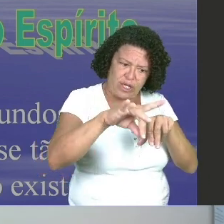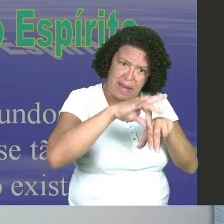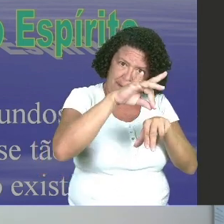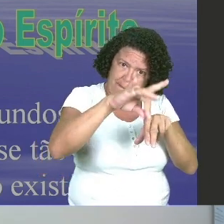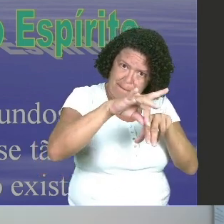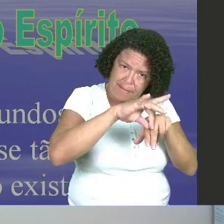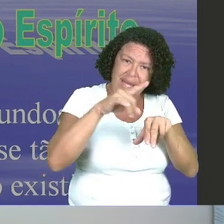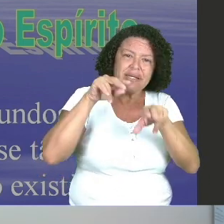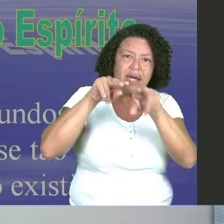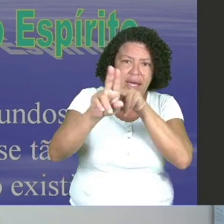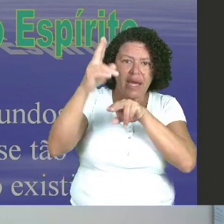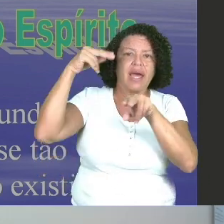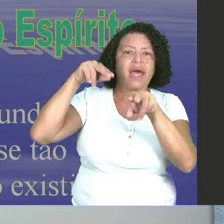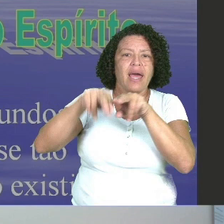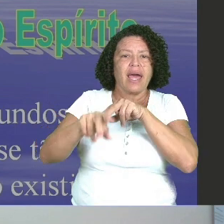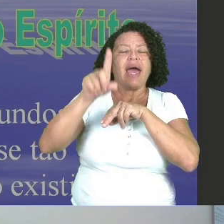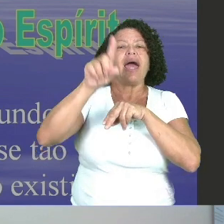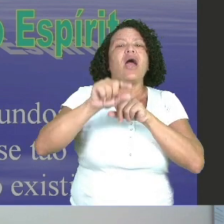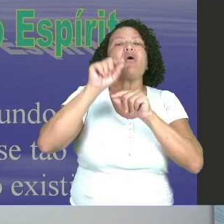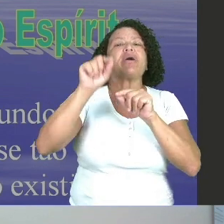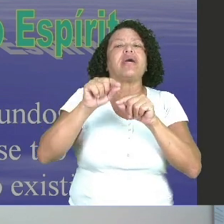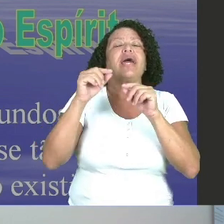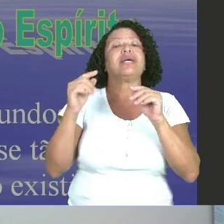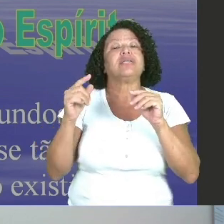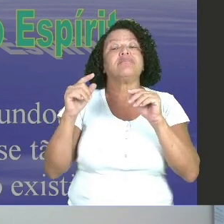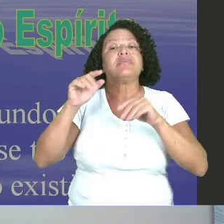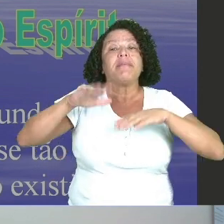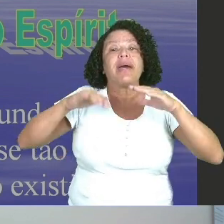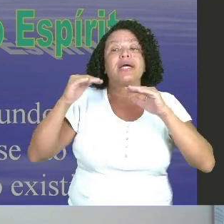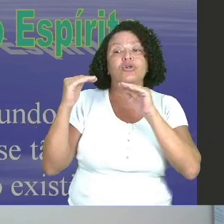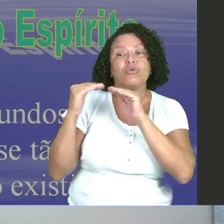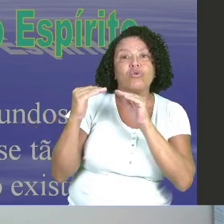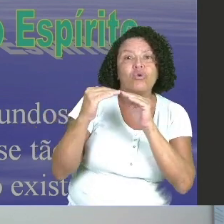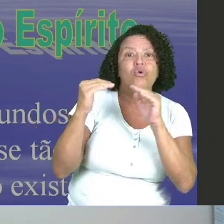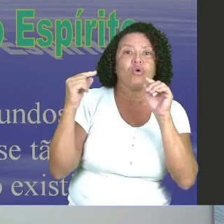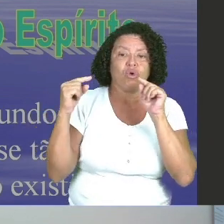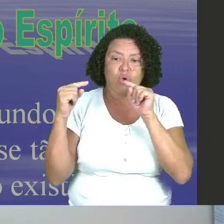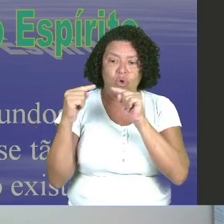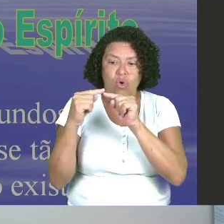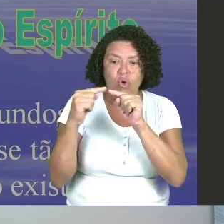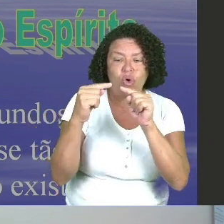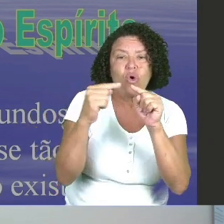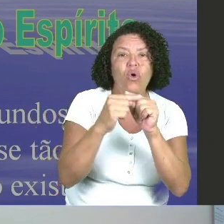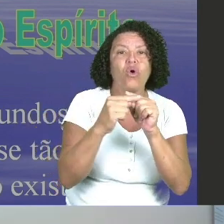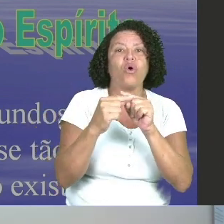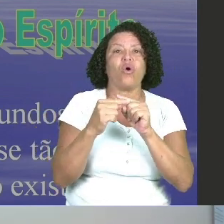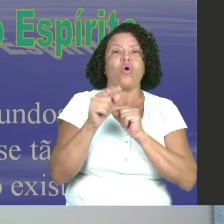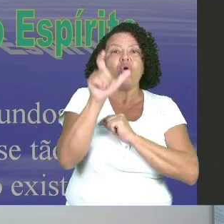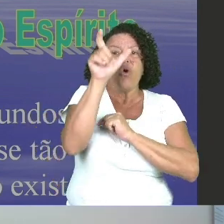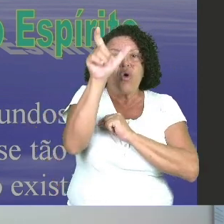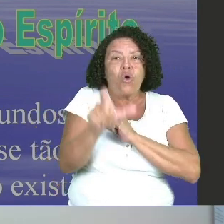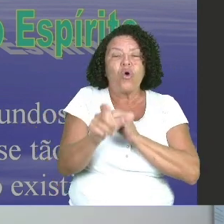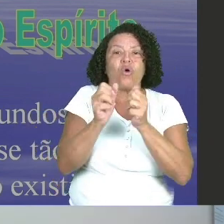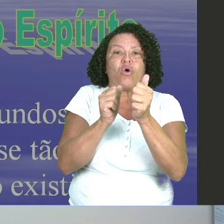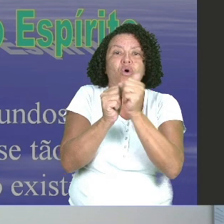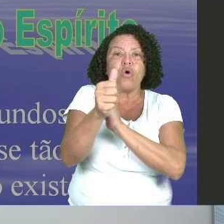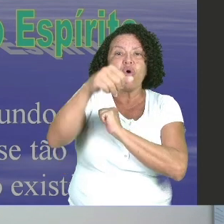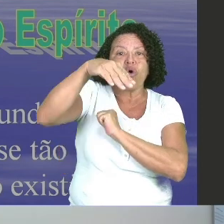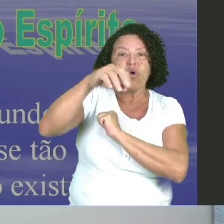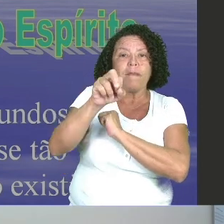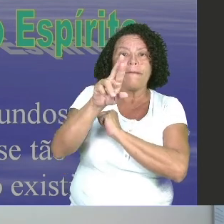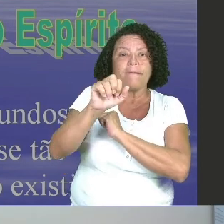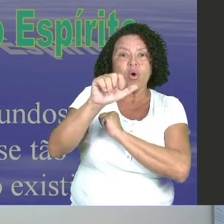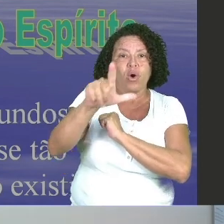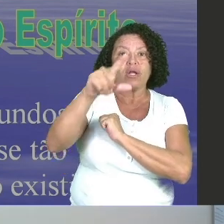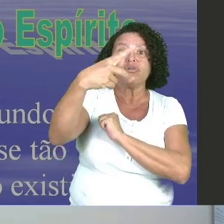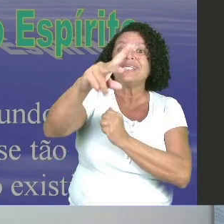reencarnações serão o quê? Muito de acordo com a condição moral espiritual do nosso espírito